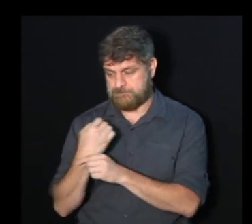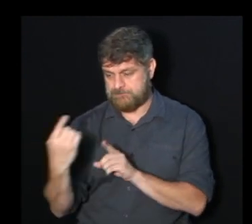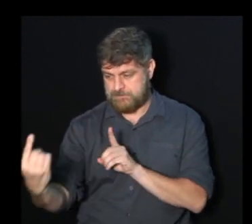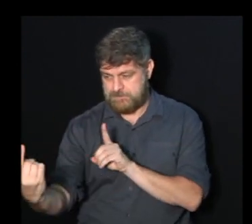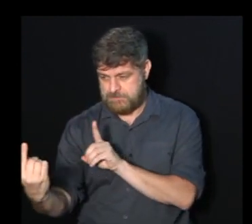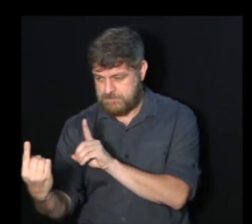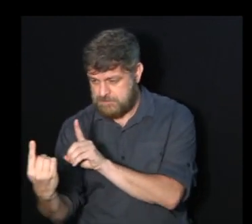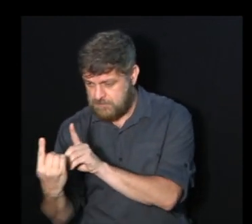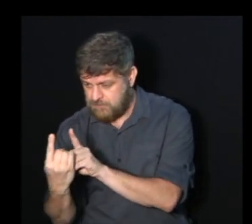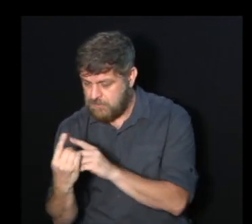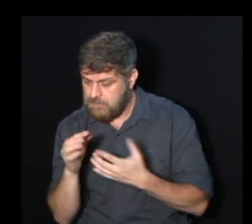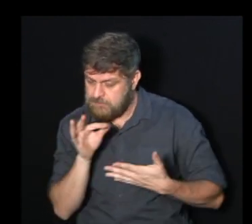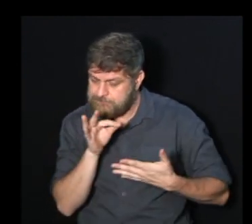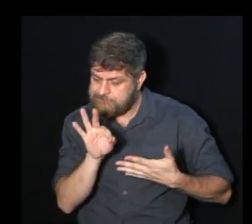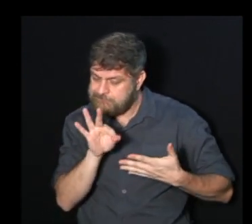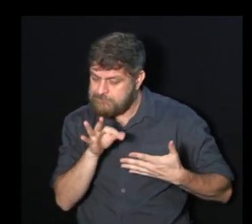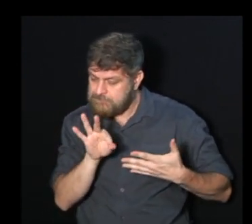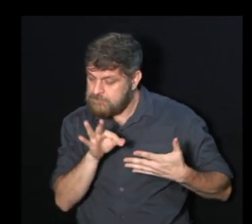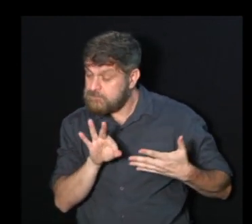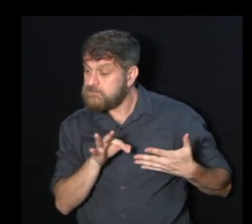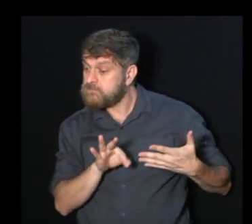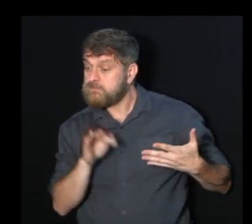ele saber